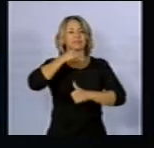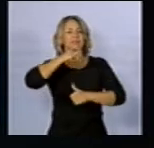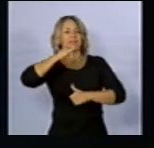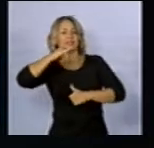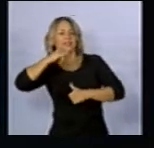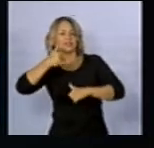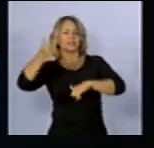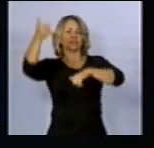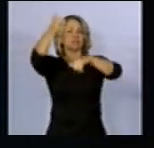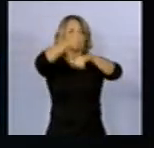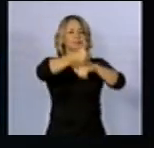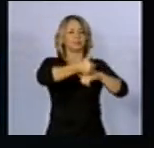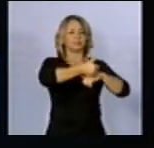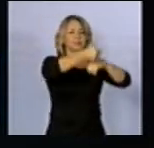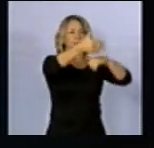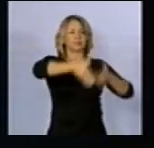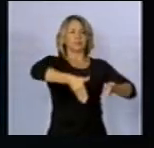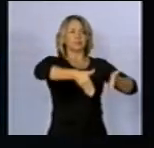alta tensão.